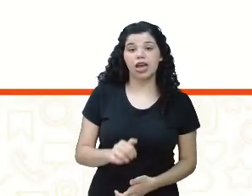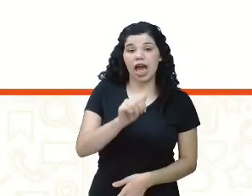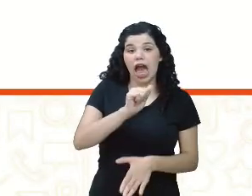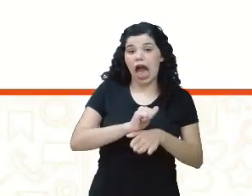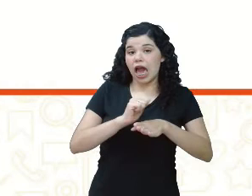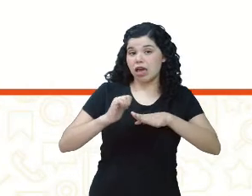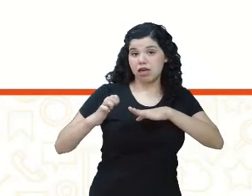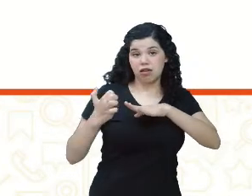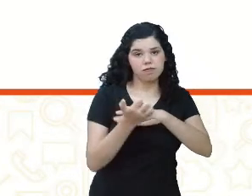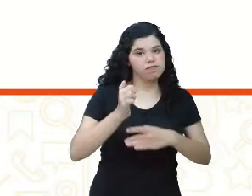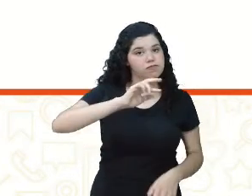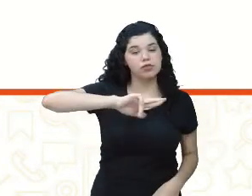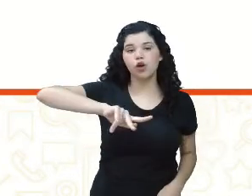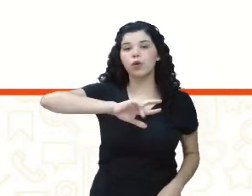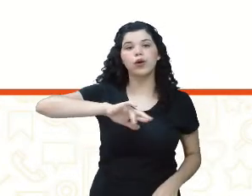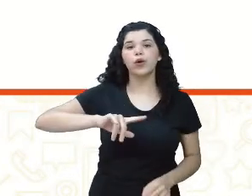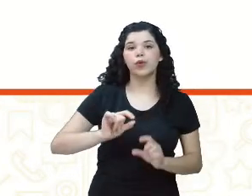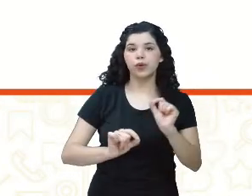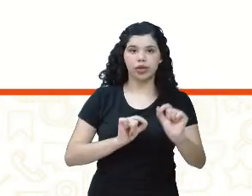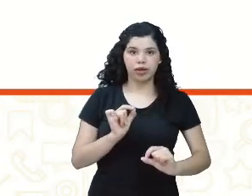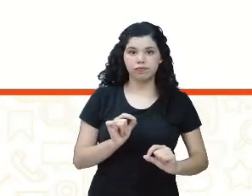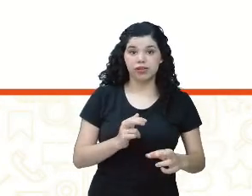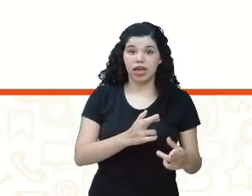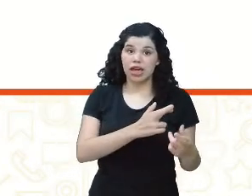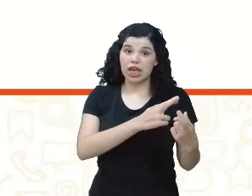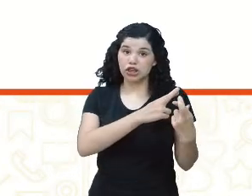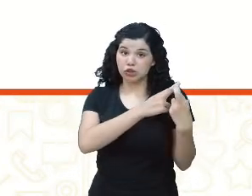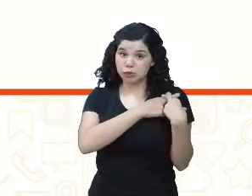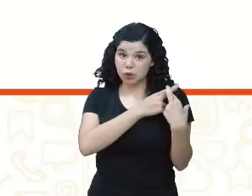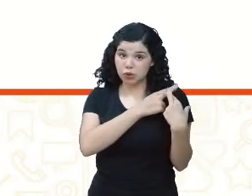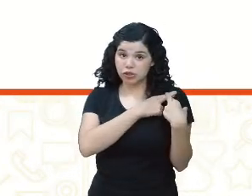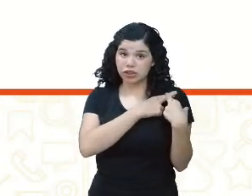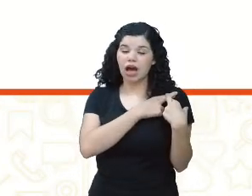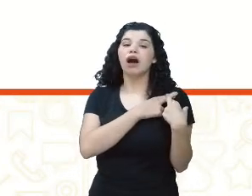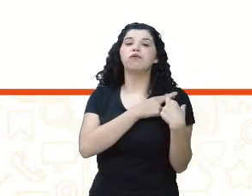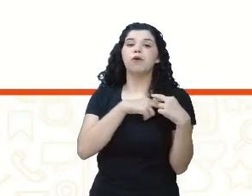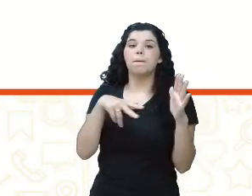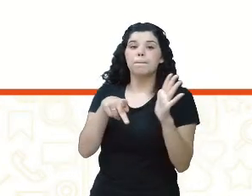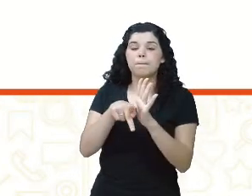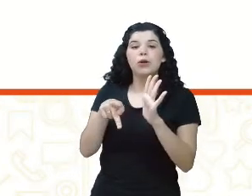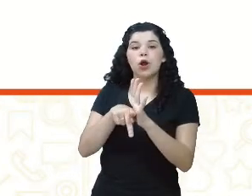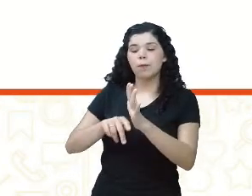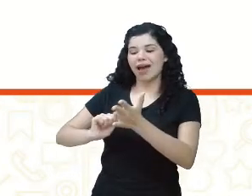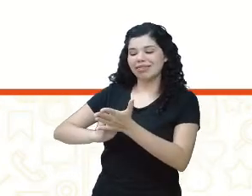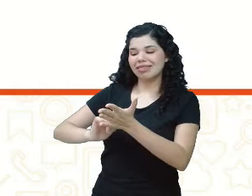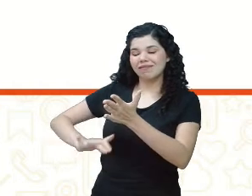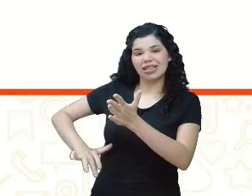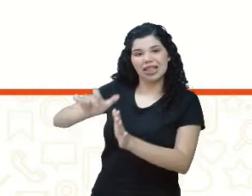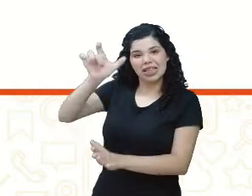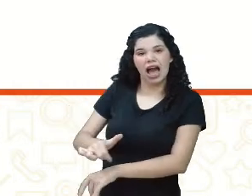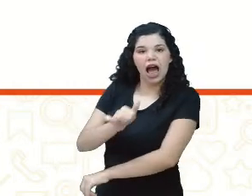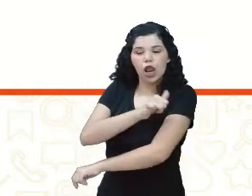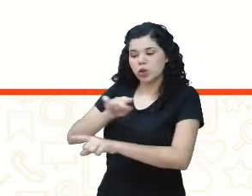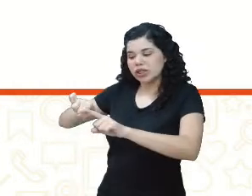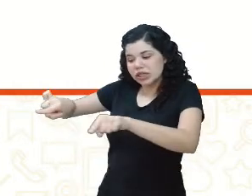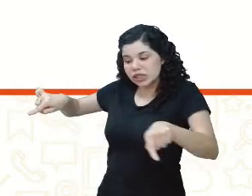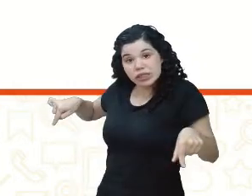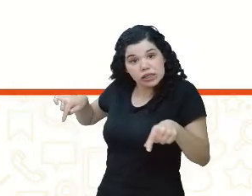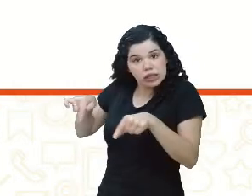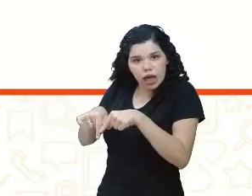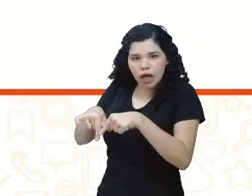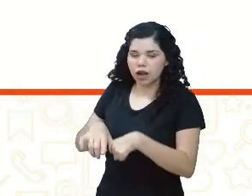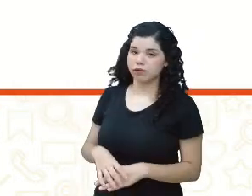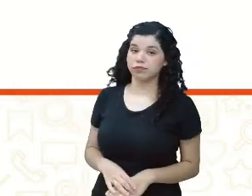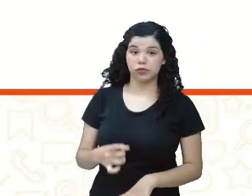é responsável pelas atividades dos estudantes em sala. Então, voltando, o estudante